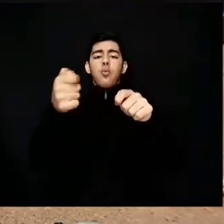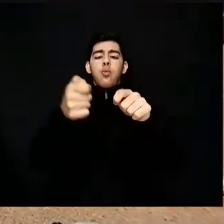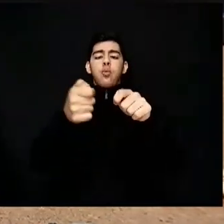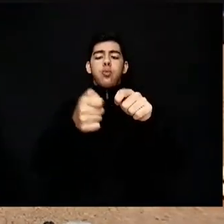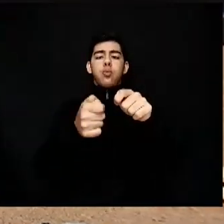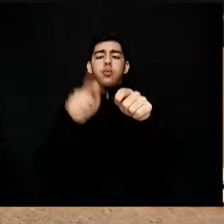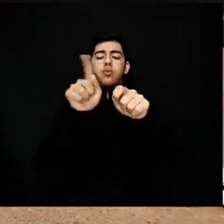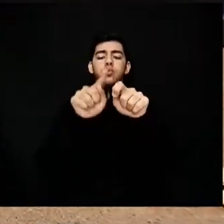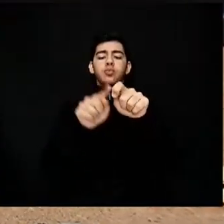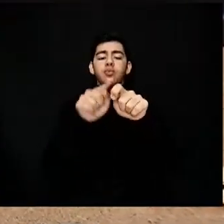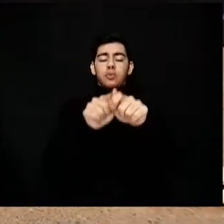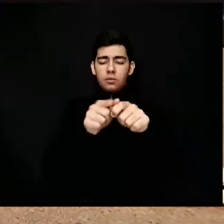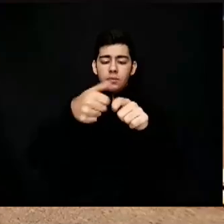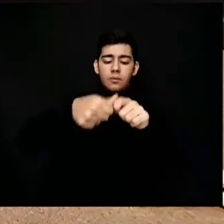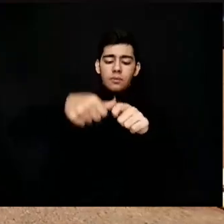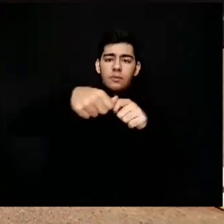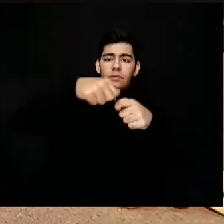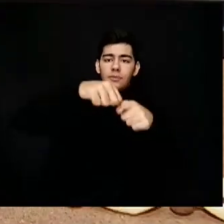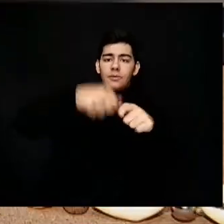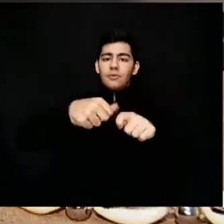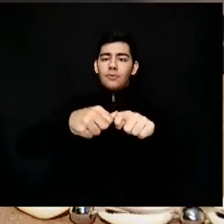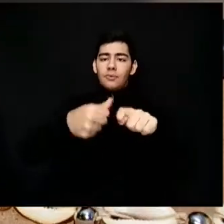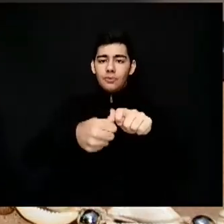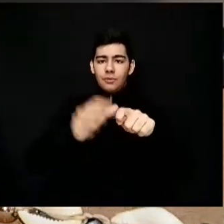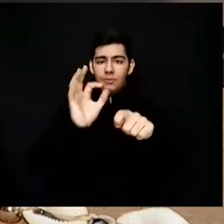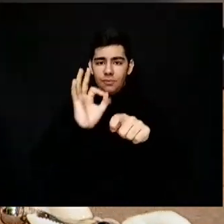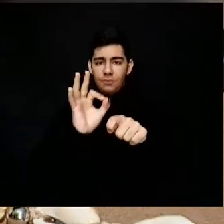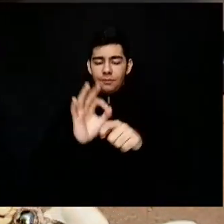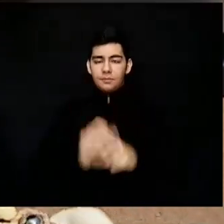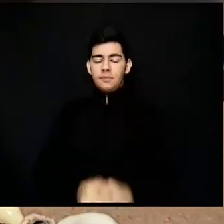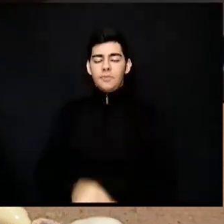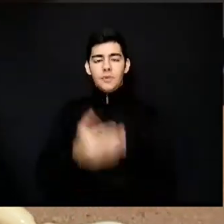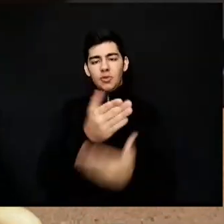Aí a gente pega a cola de contato